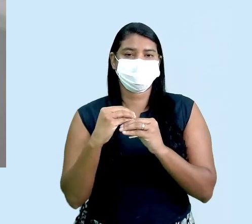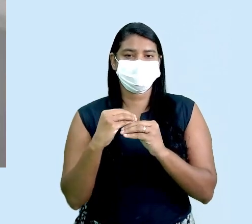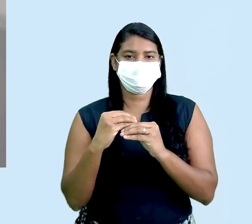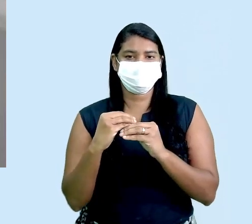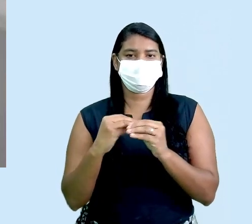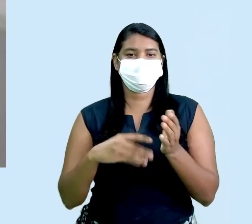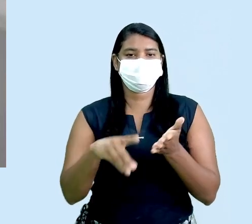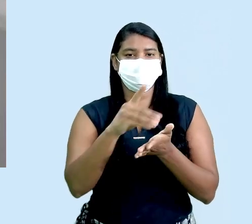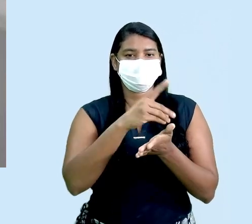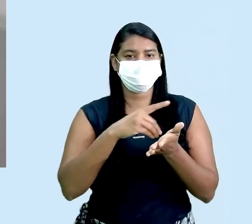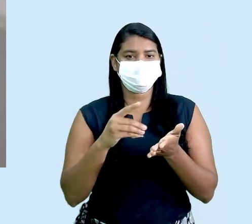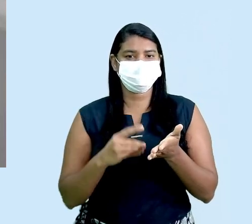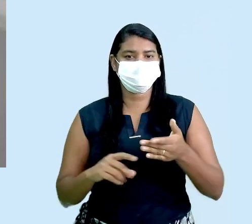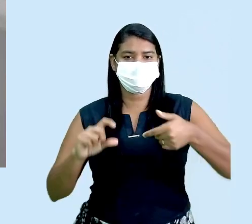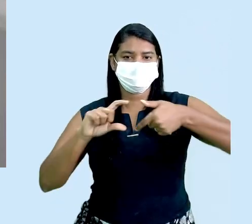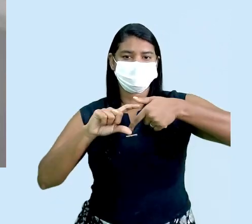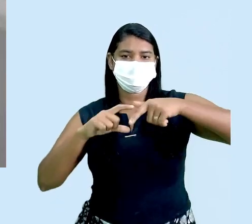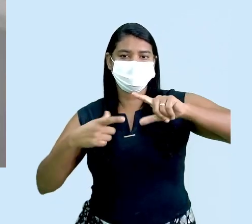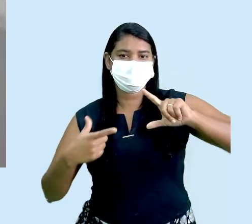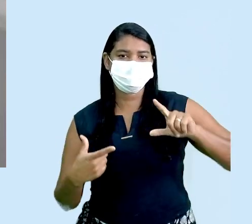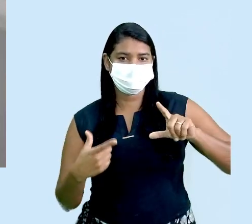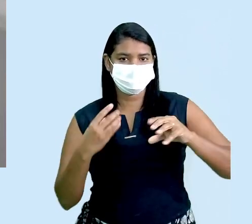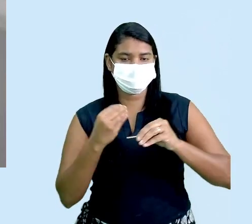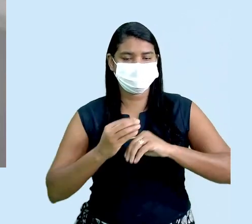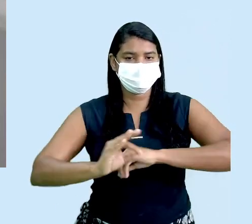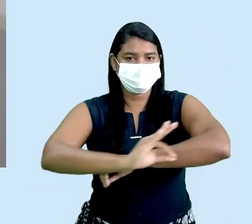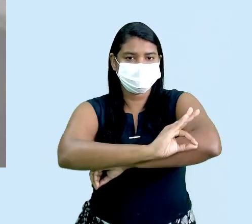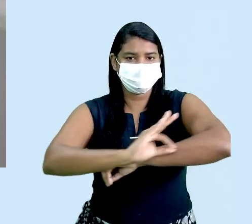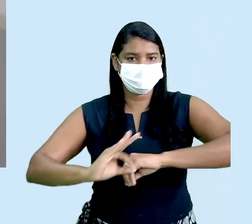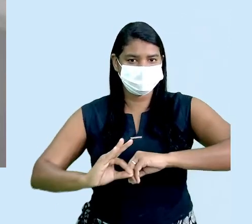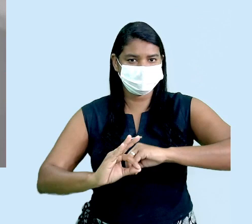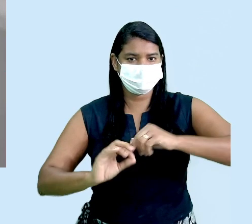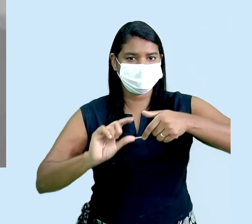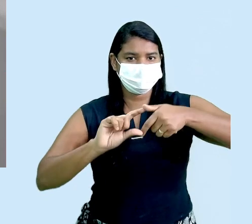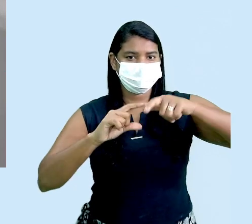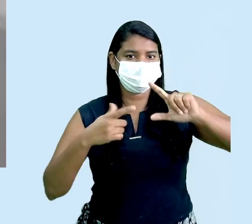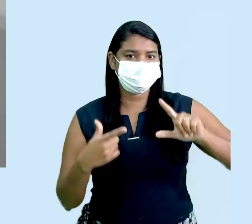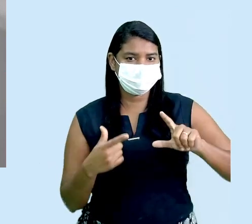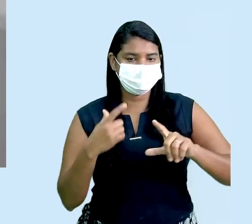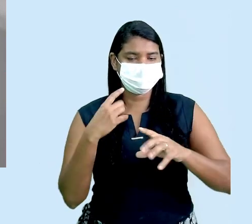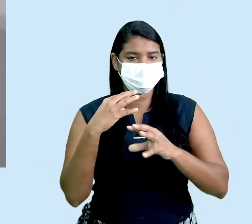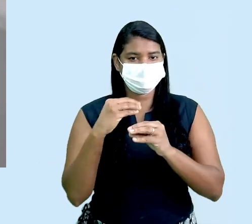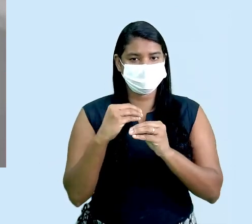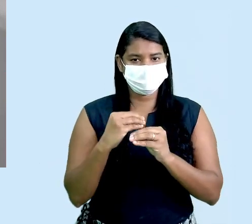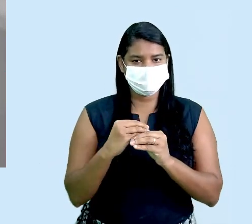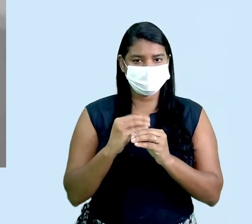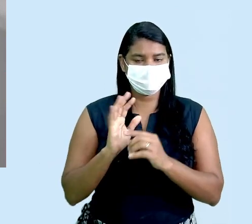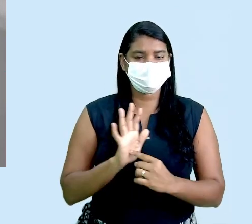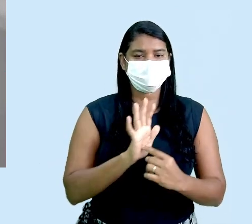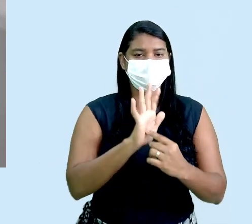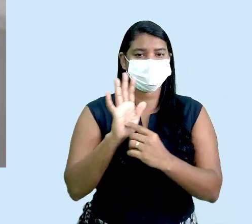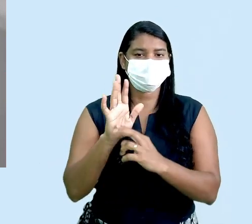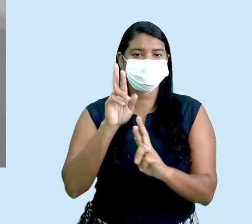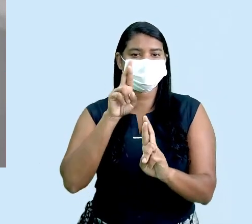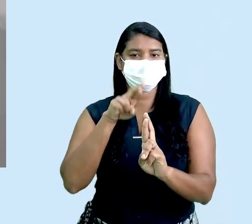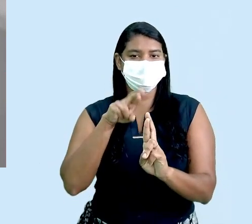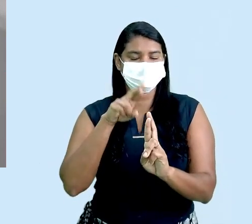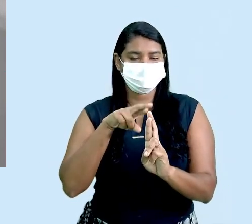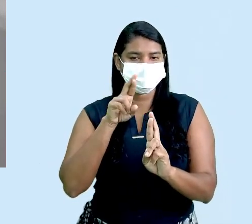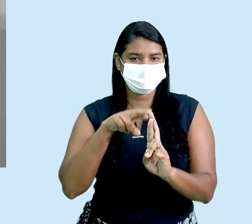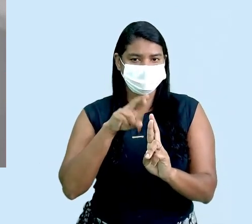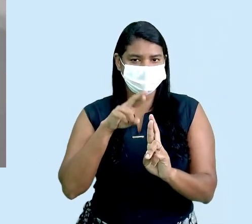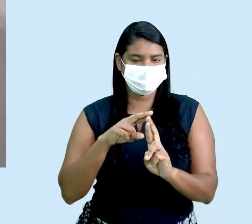o design moderno, né, dentro da arquitetura moderna, e que se tornou icônico, se tornou crucial